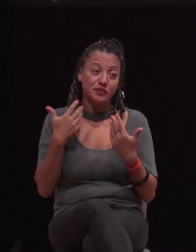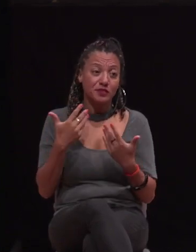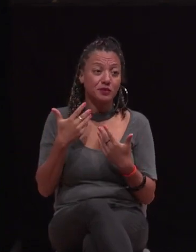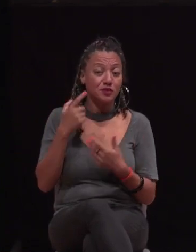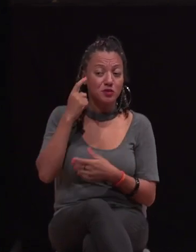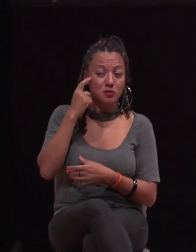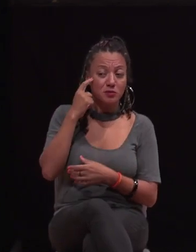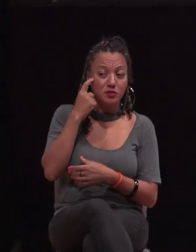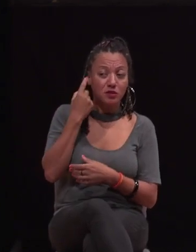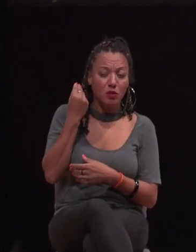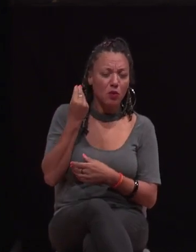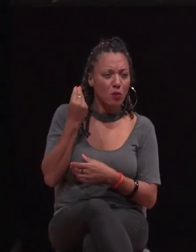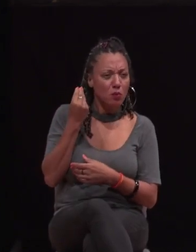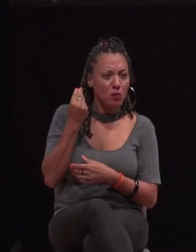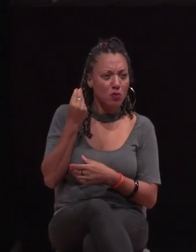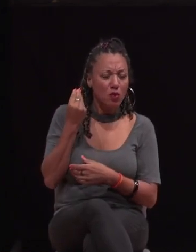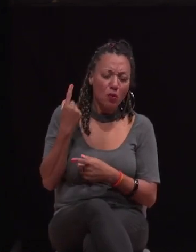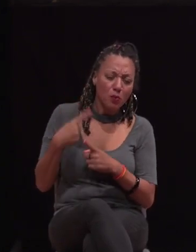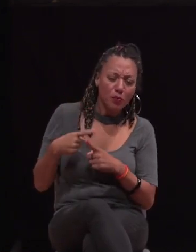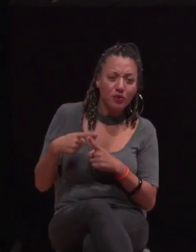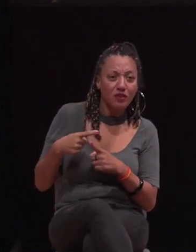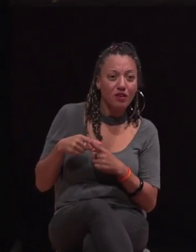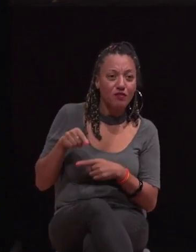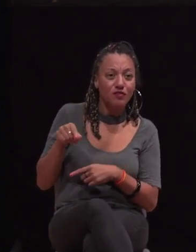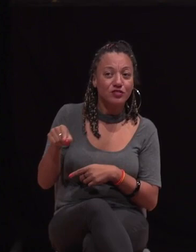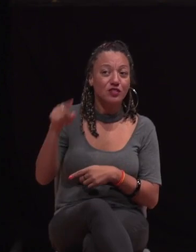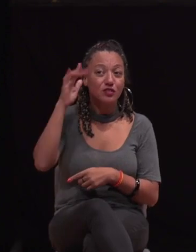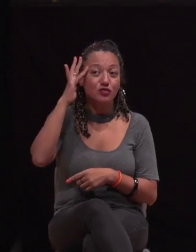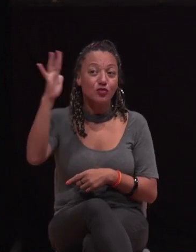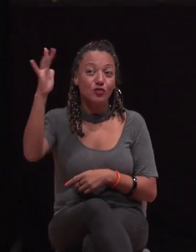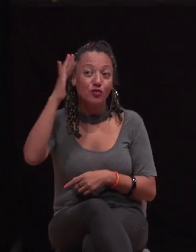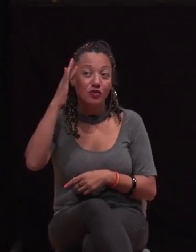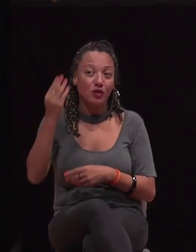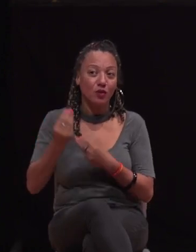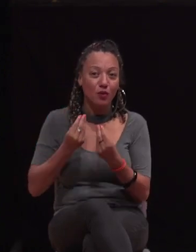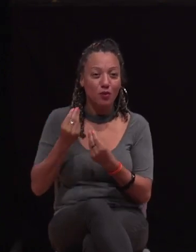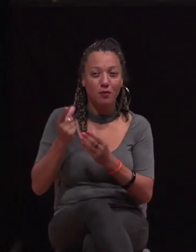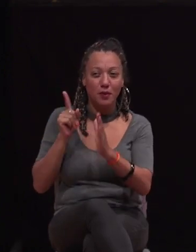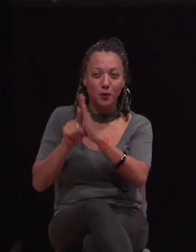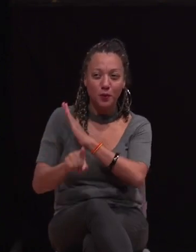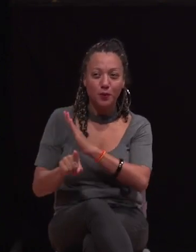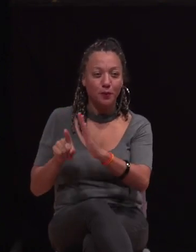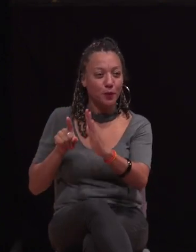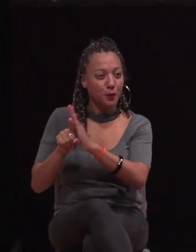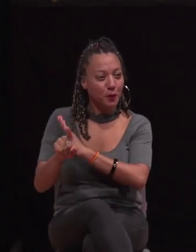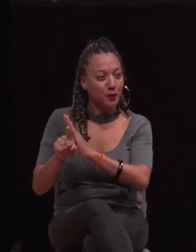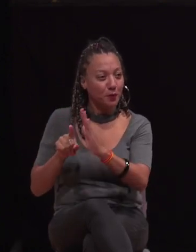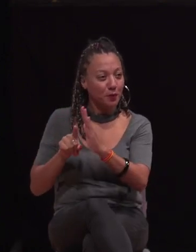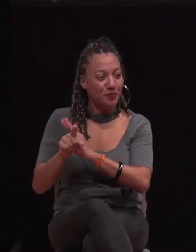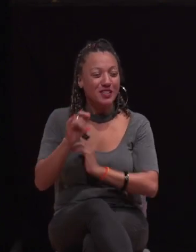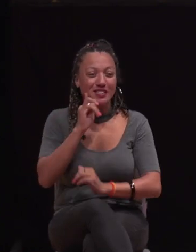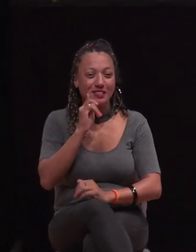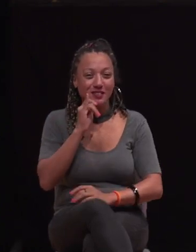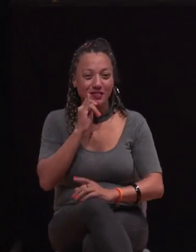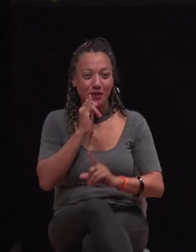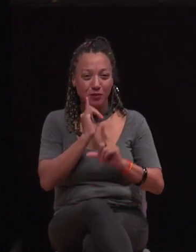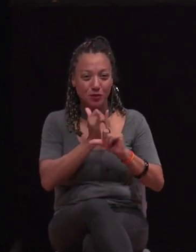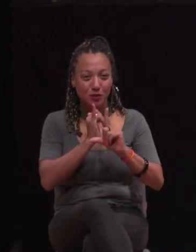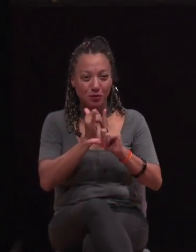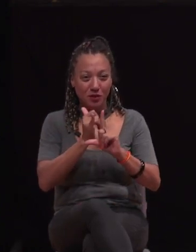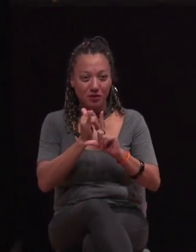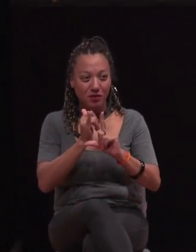chave de inventar. Conta para mim como que você se sonha. Sabe, vocês já assistiram aquele documentário, Nunca Me